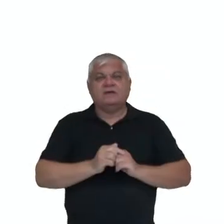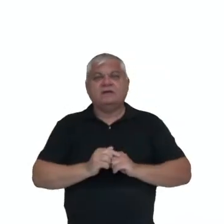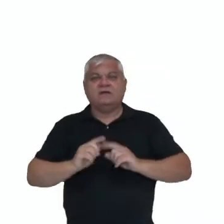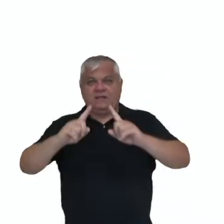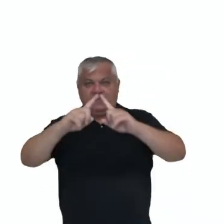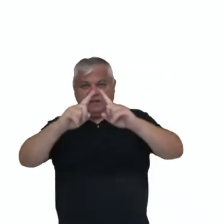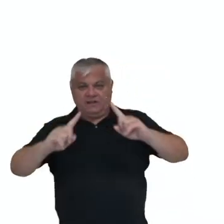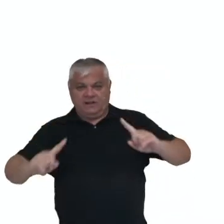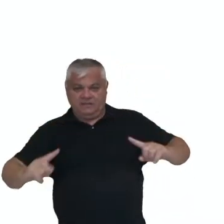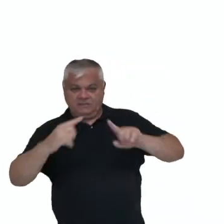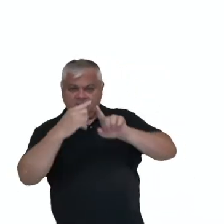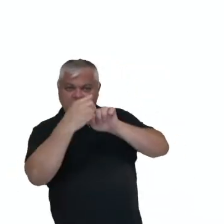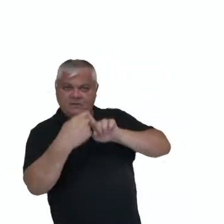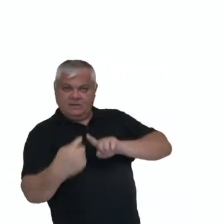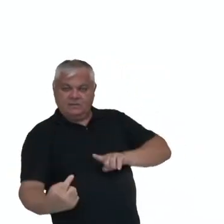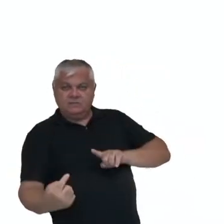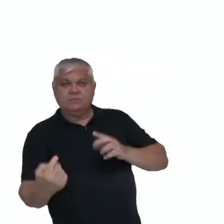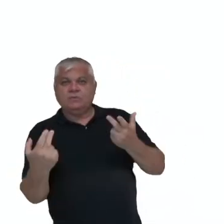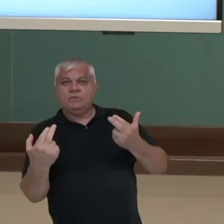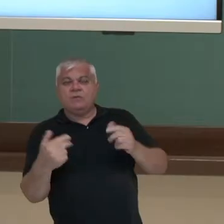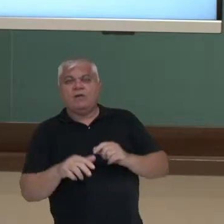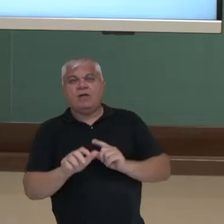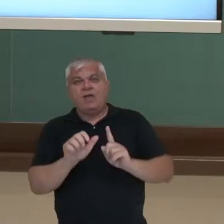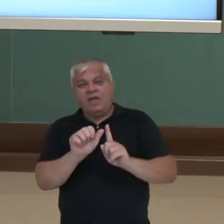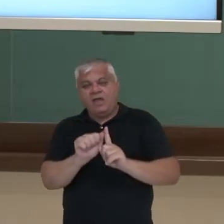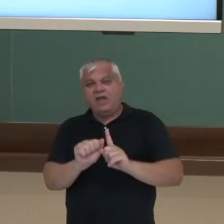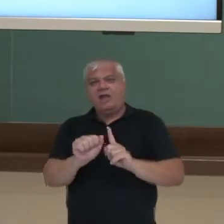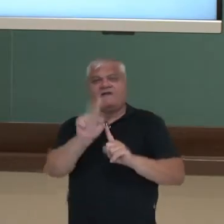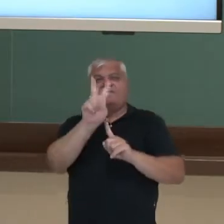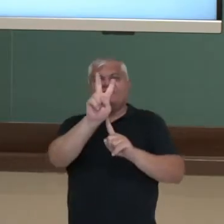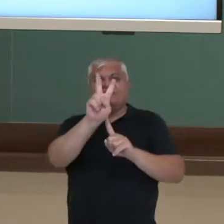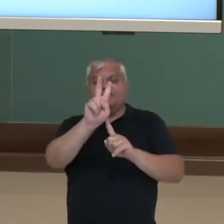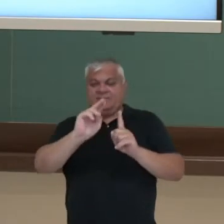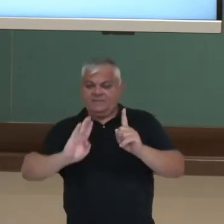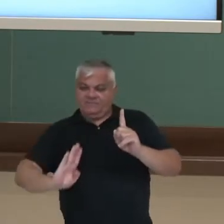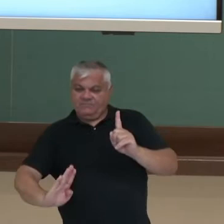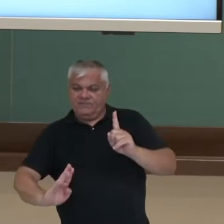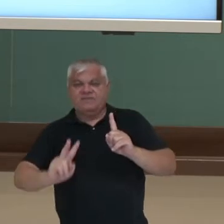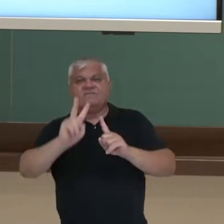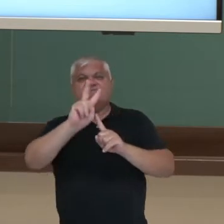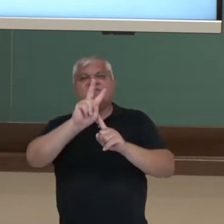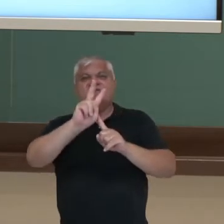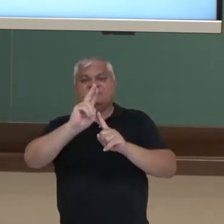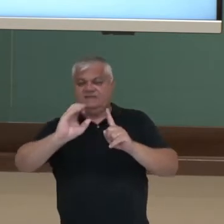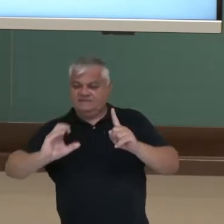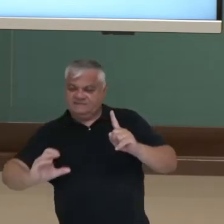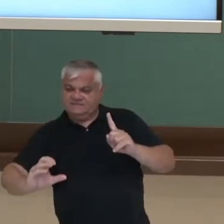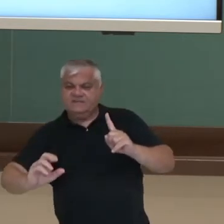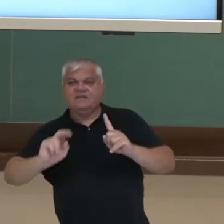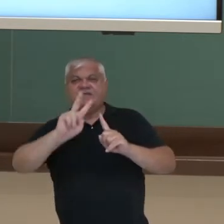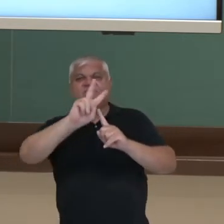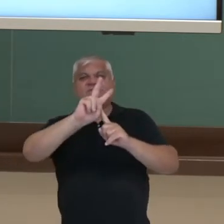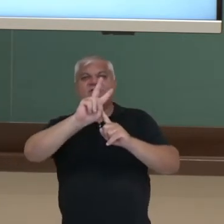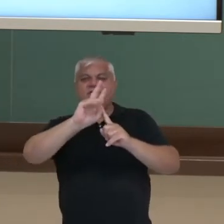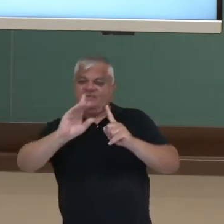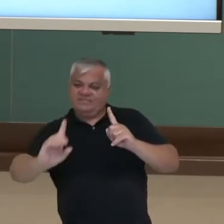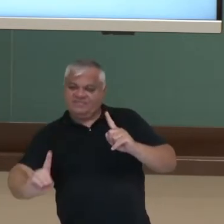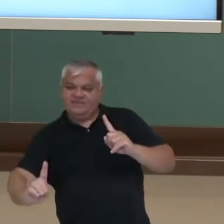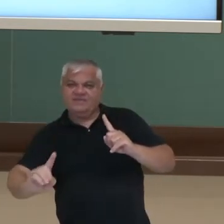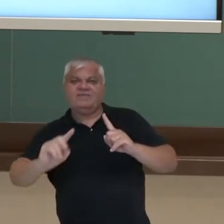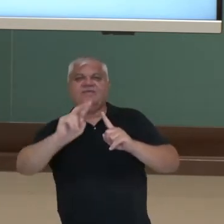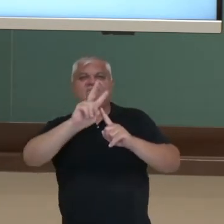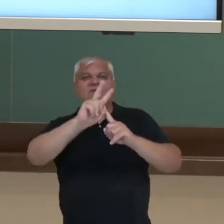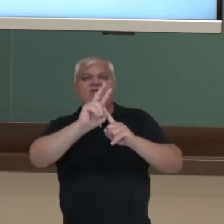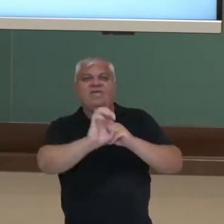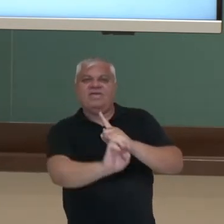ser exatamente AV, BV, CV, DV, EV. Por